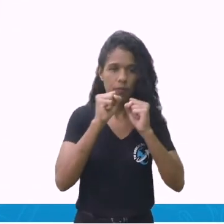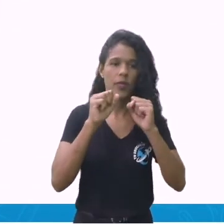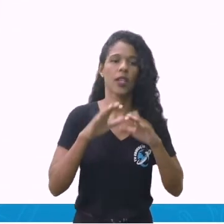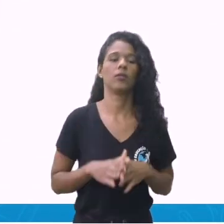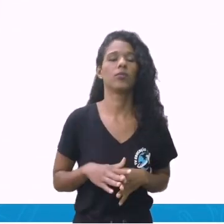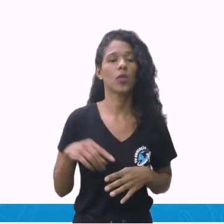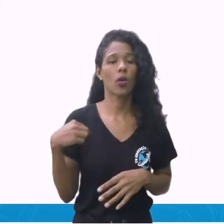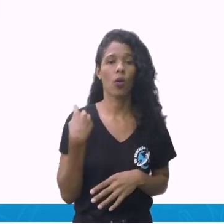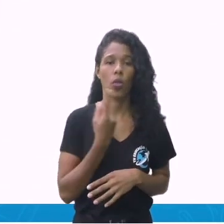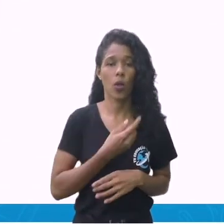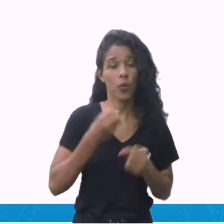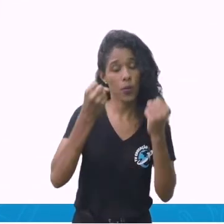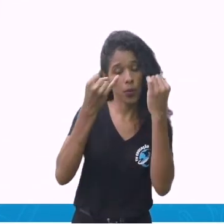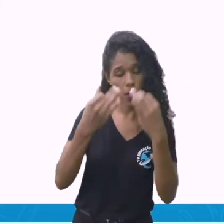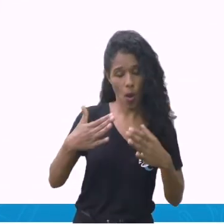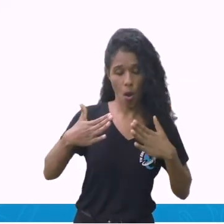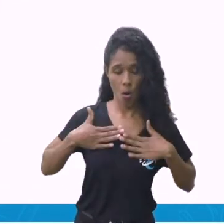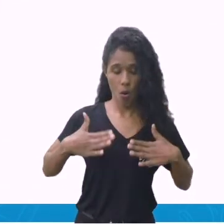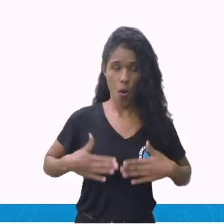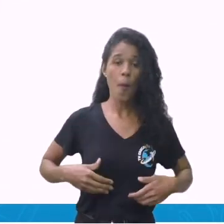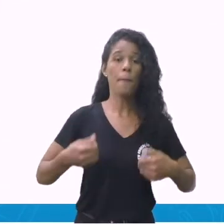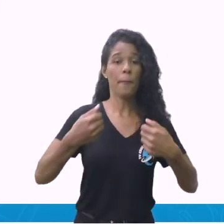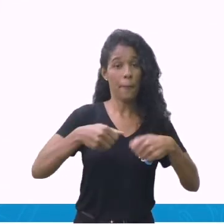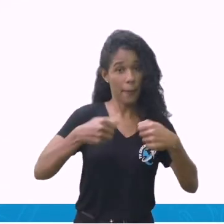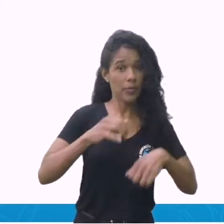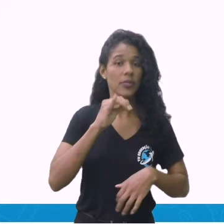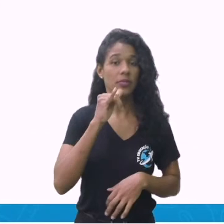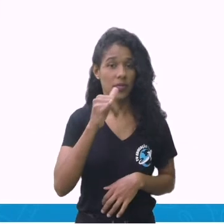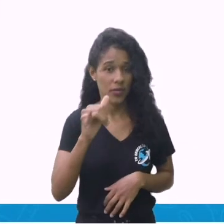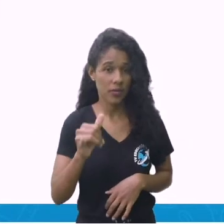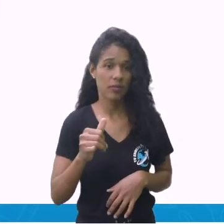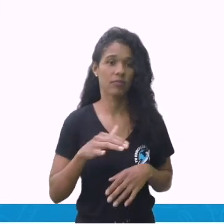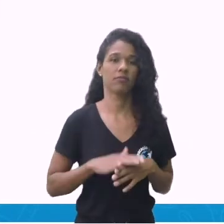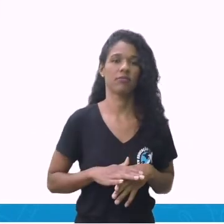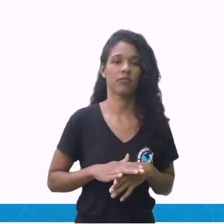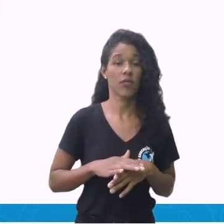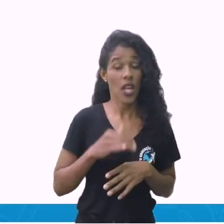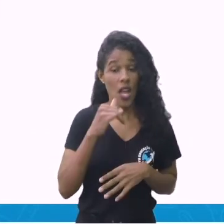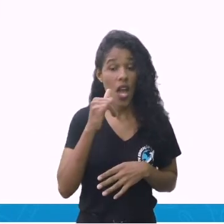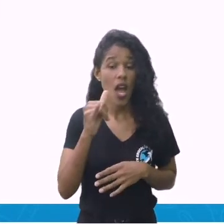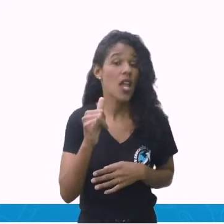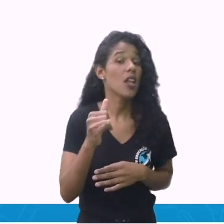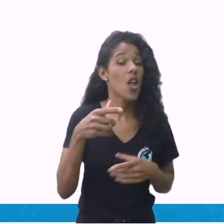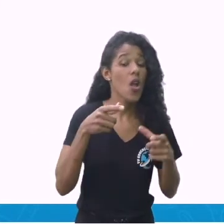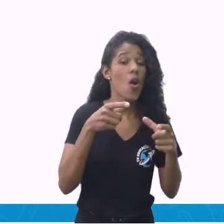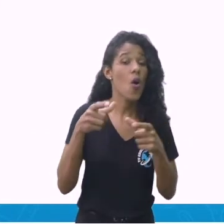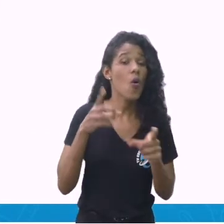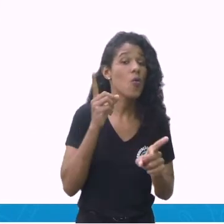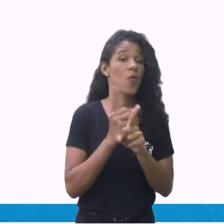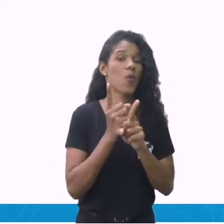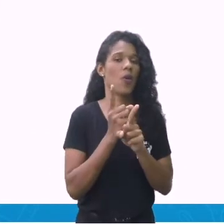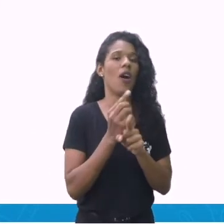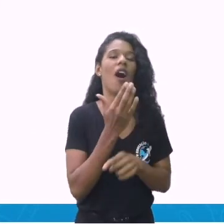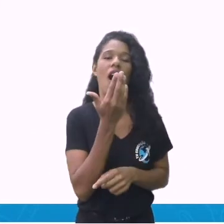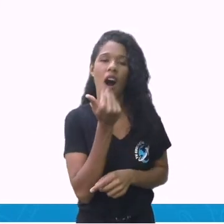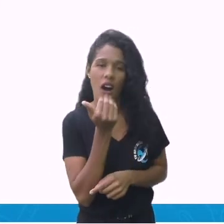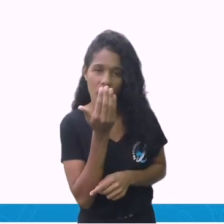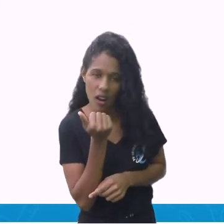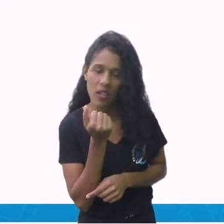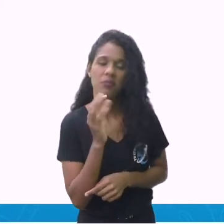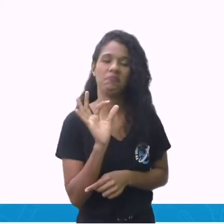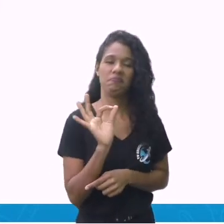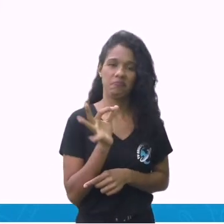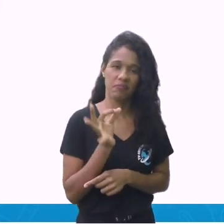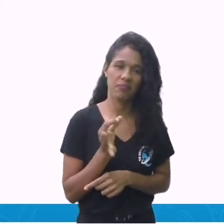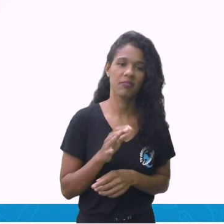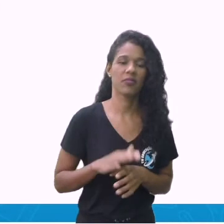aí que o nosso corpo ele precisa de energia, né? E que a energia vem através dos alimentos.